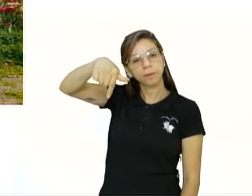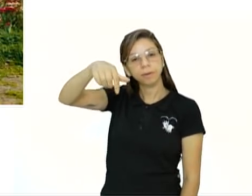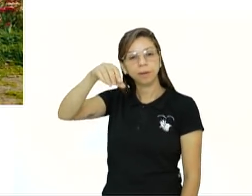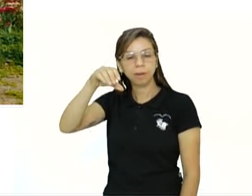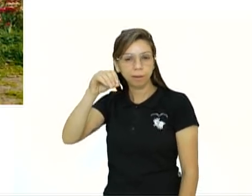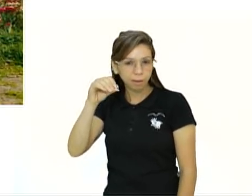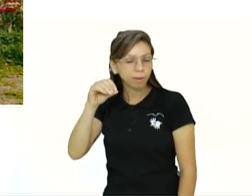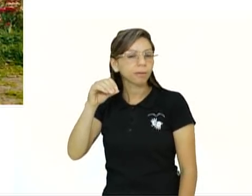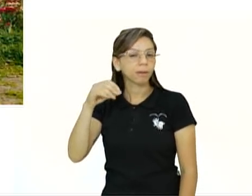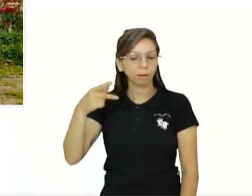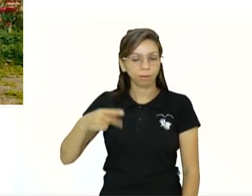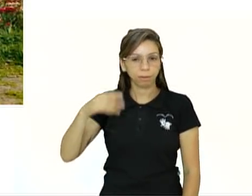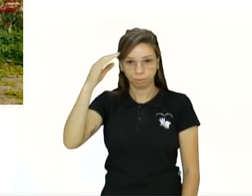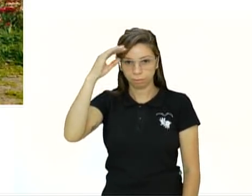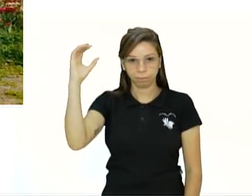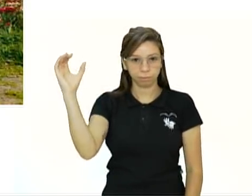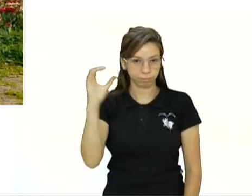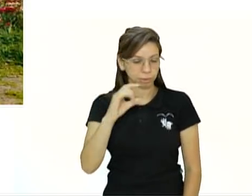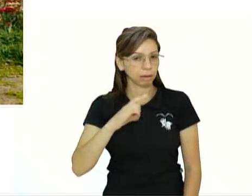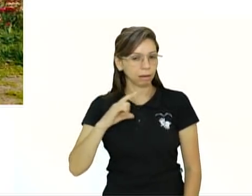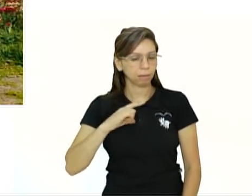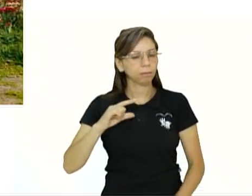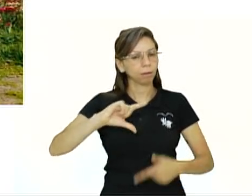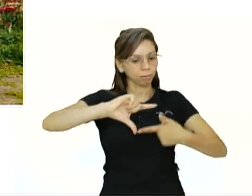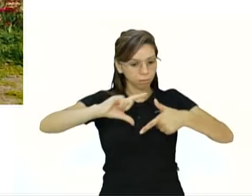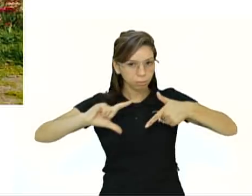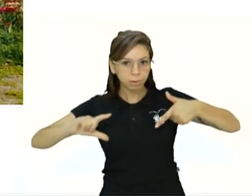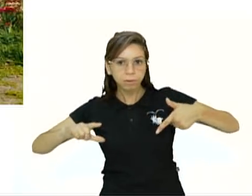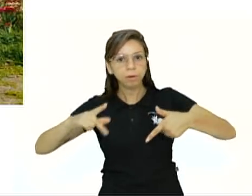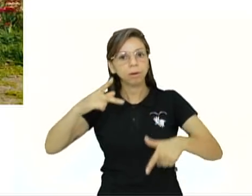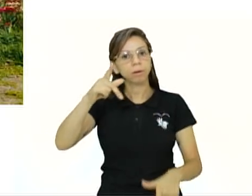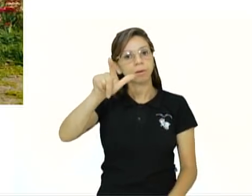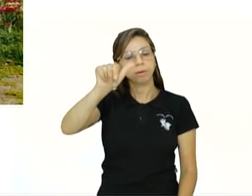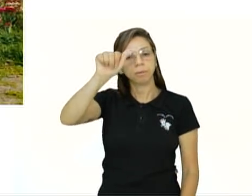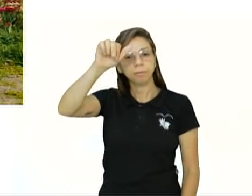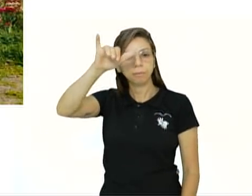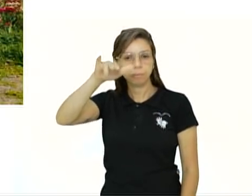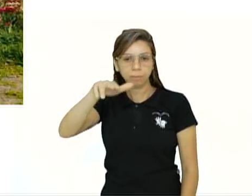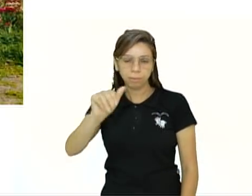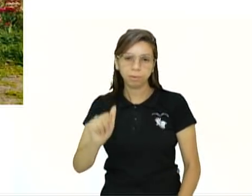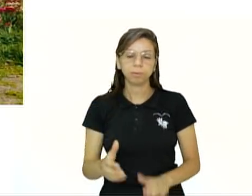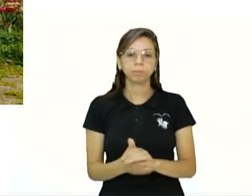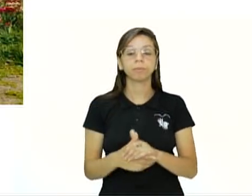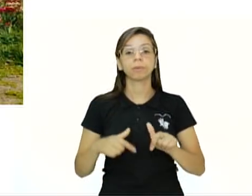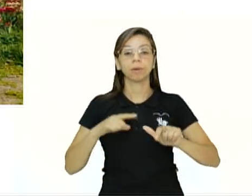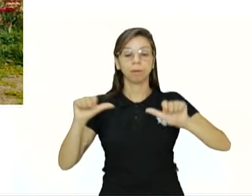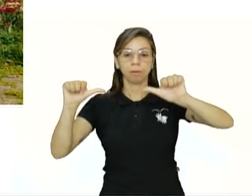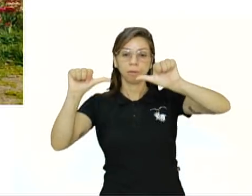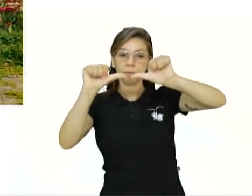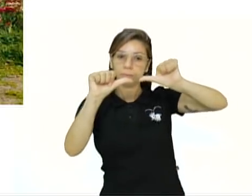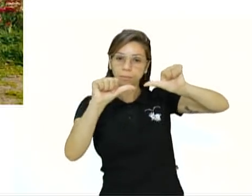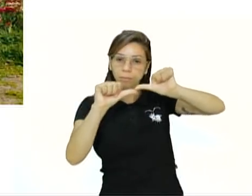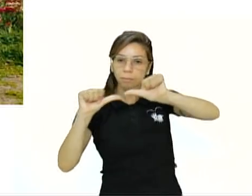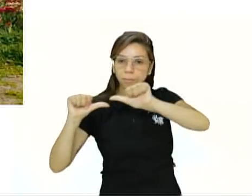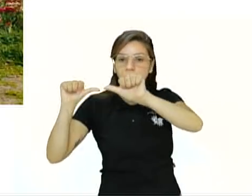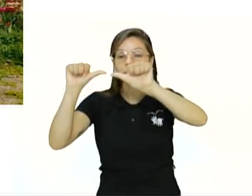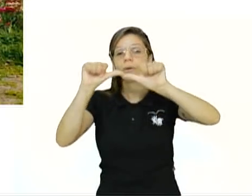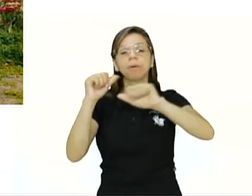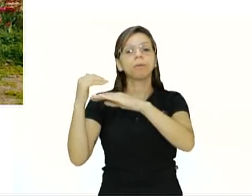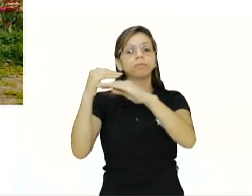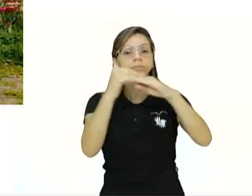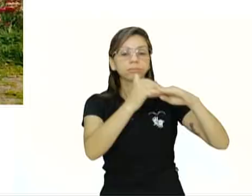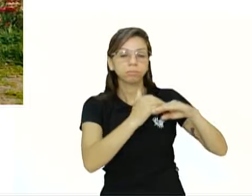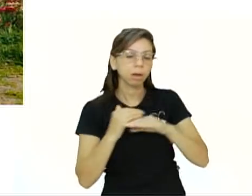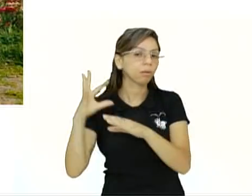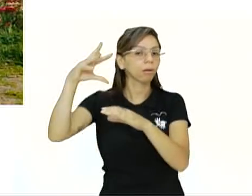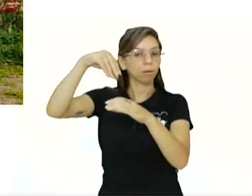muitos traços da geometria plana. Perceba a simetria e a harmonia das formas que